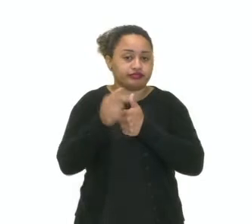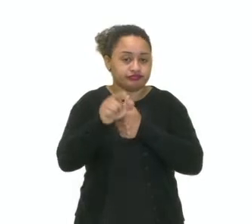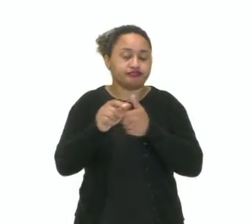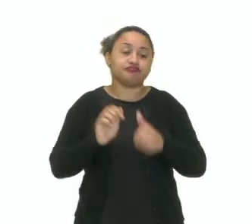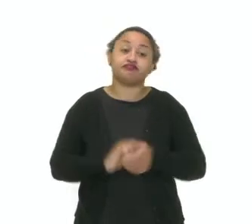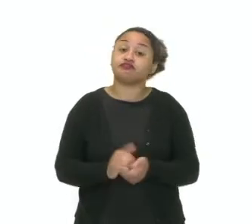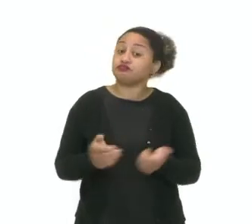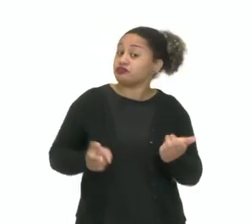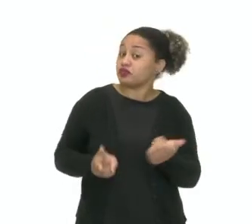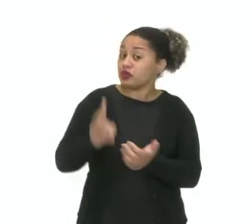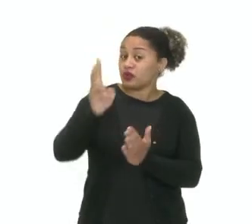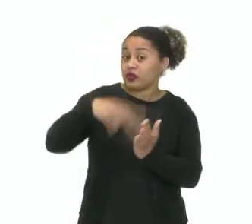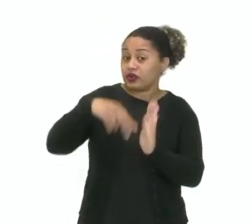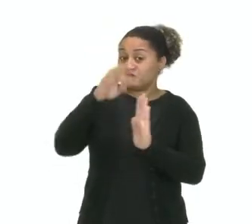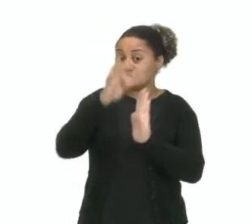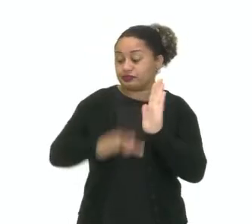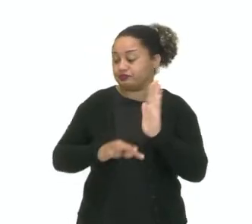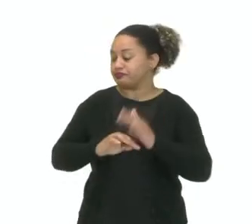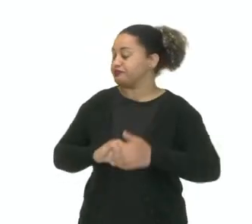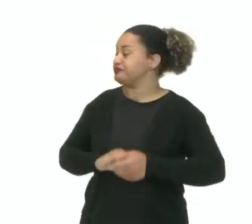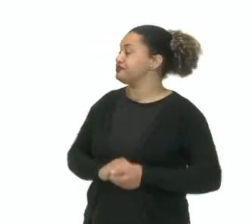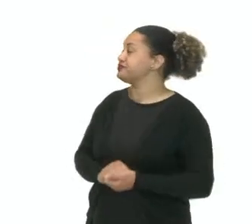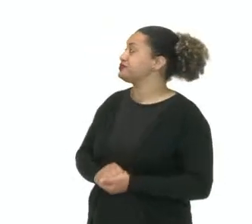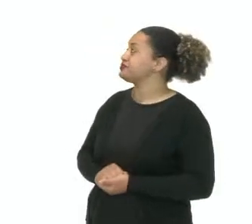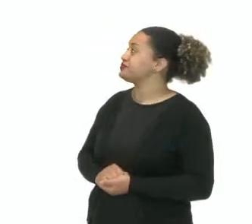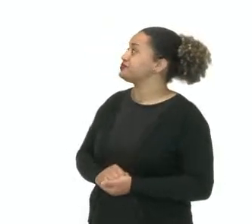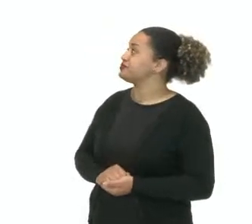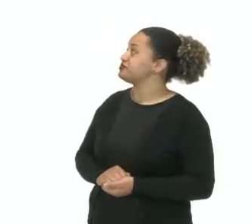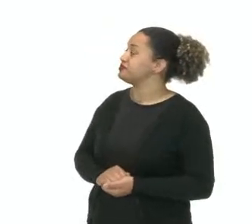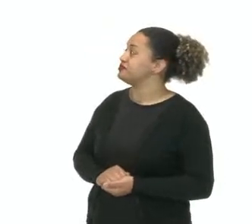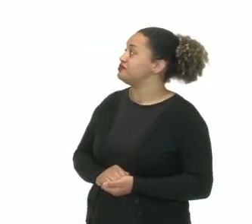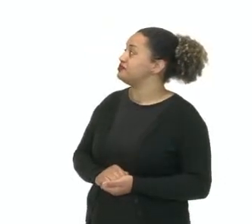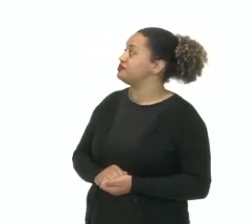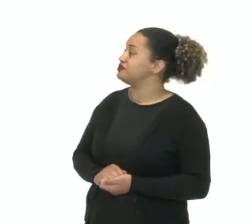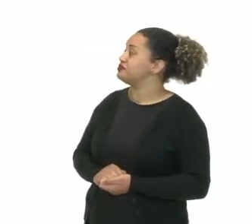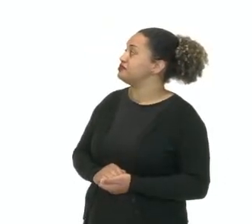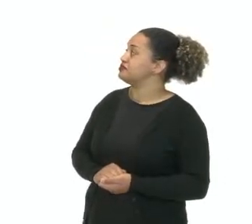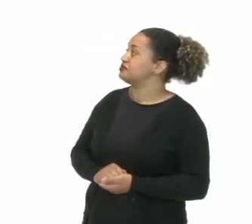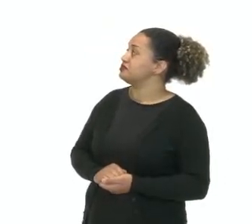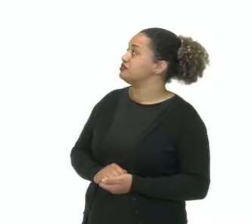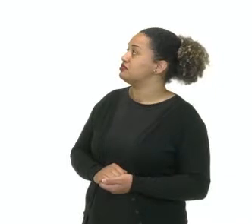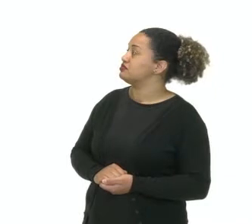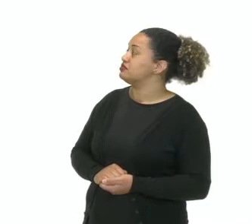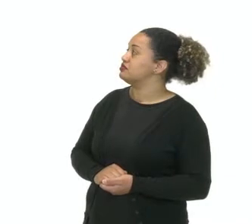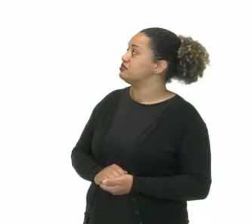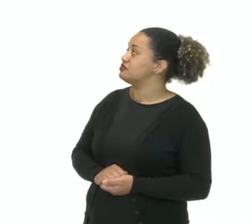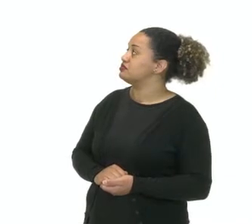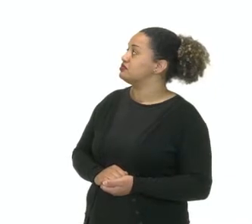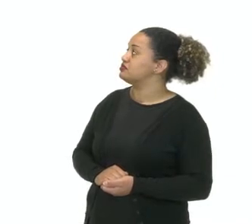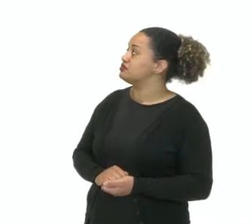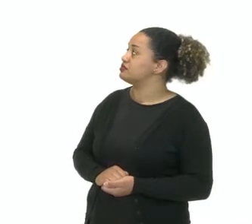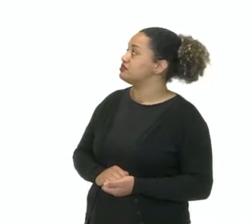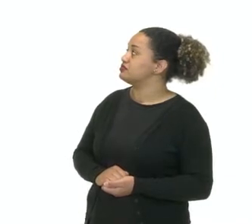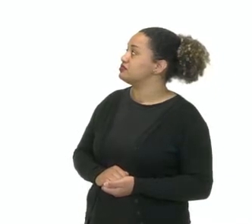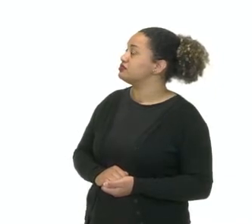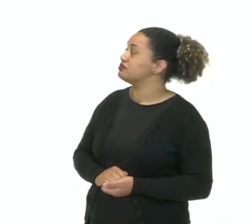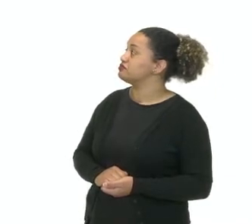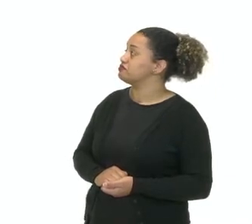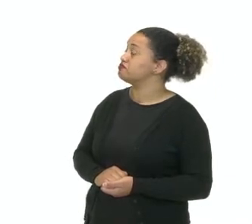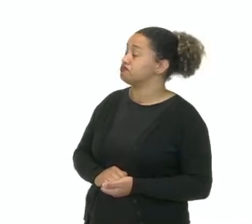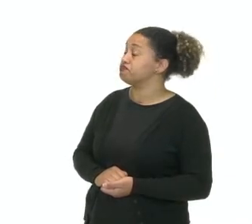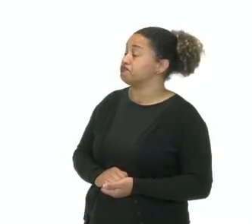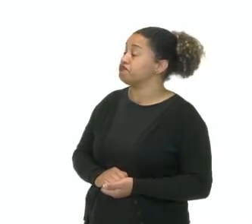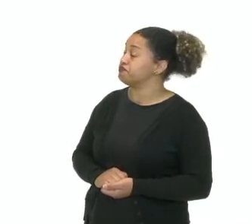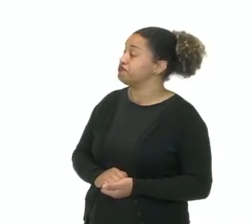temos todos os problemas tradicionalmente resolvidos ou que estão sendo resolvidos por meio do estabelecimento de